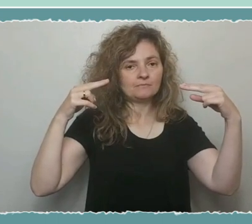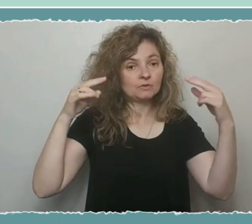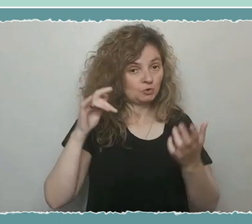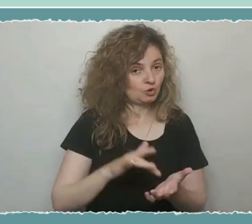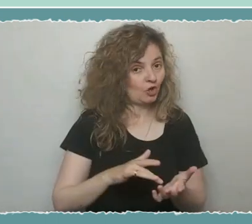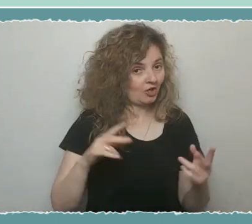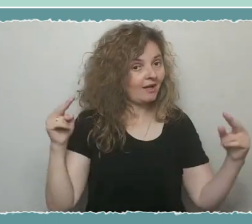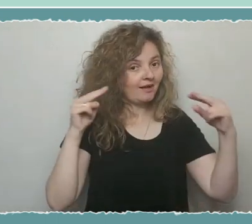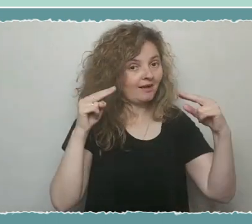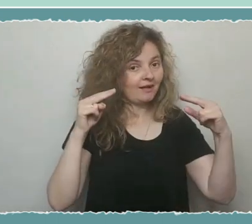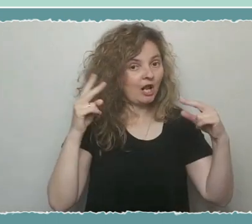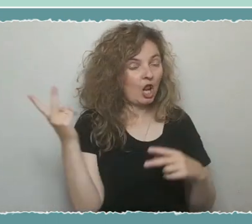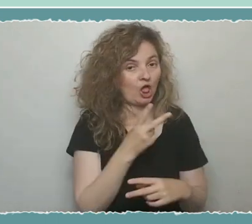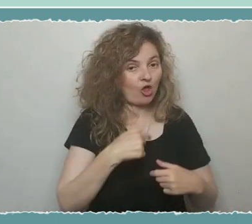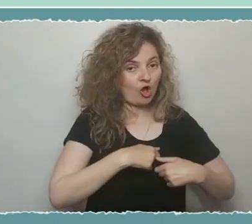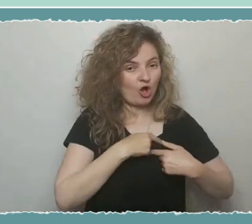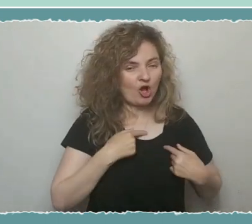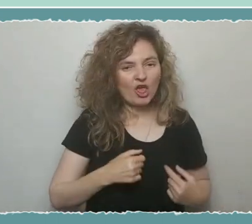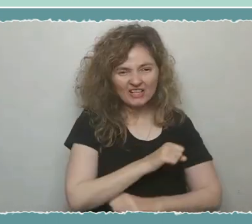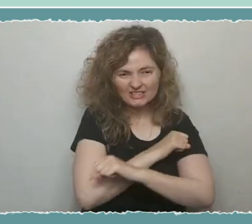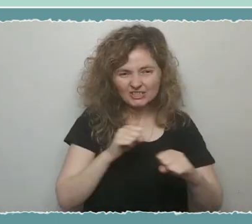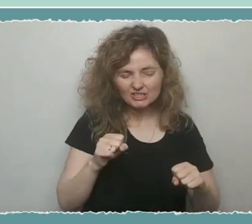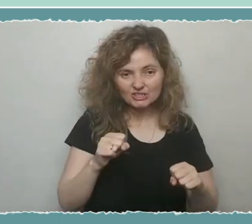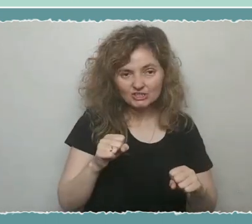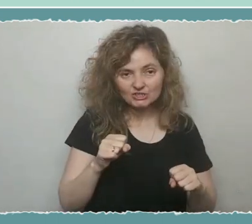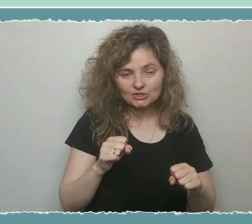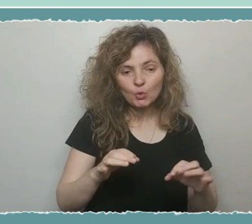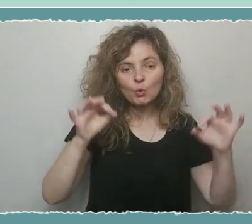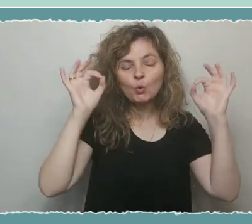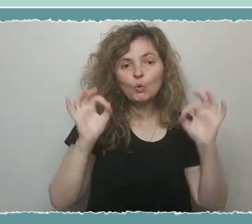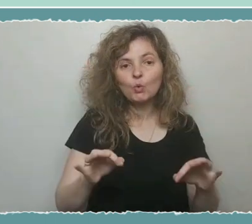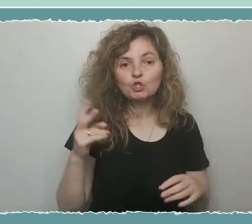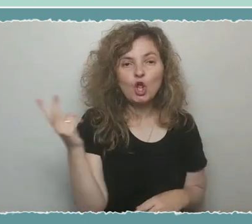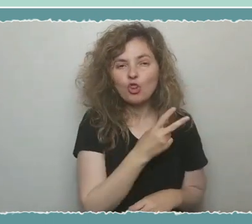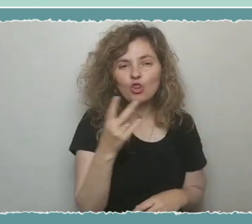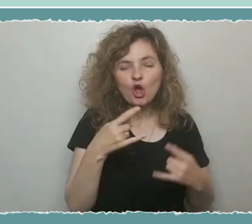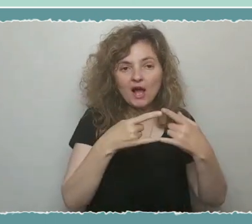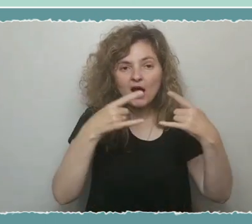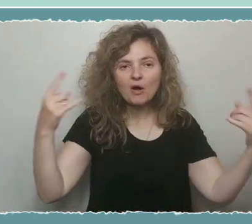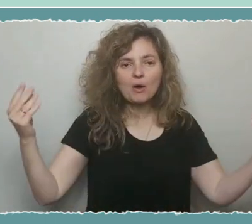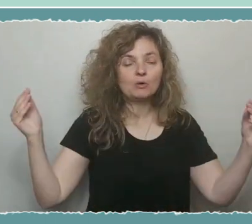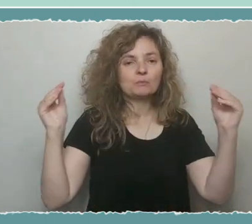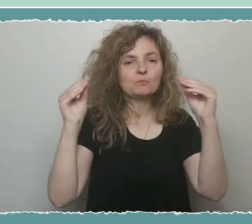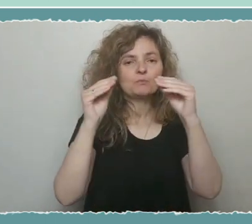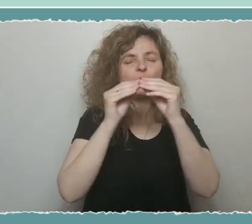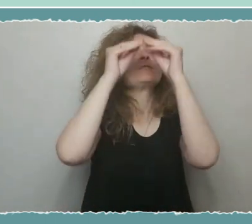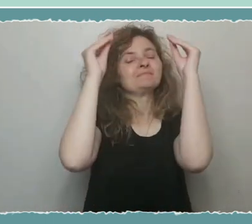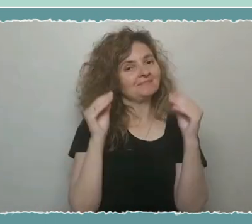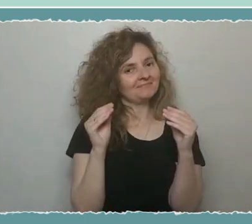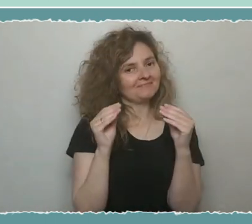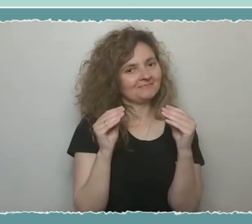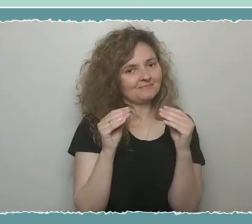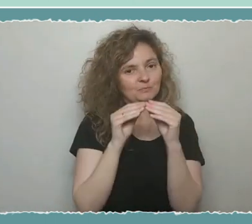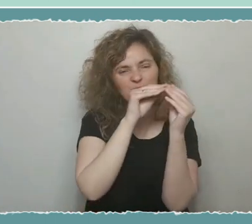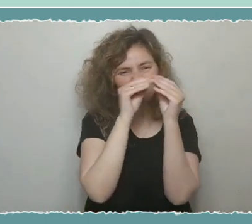miradas, atópanse. O corazón estoupa. Sabedes que digo o tempo? Pois xustamente que están enamorados un do outro, danse un bico así de amor, que son así.